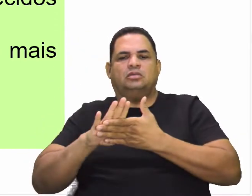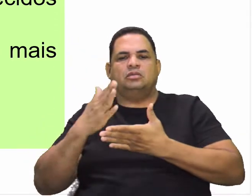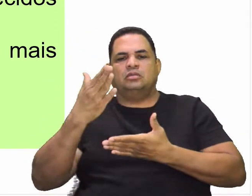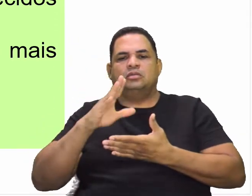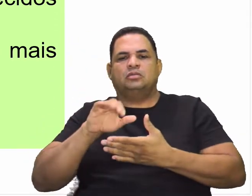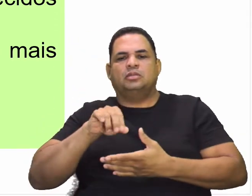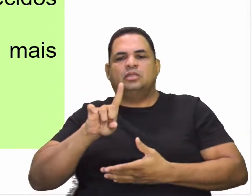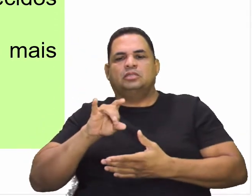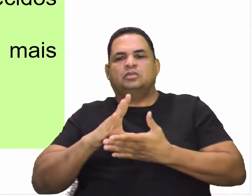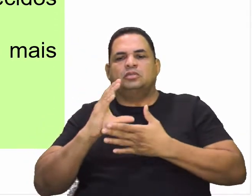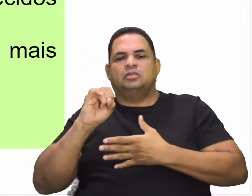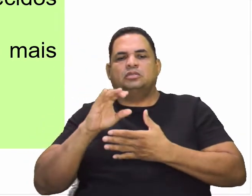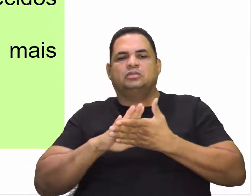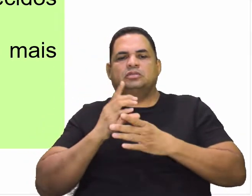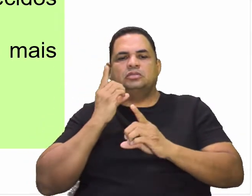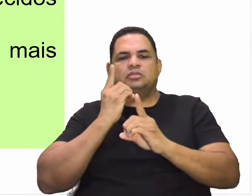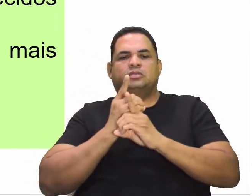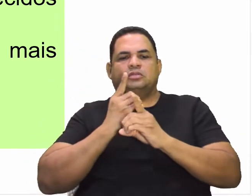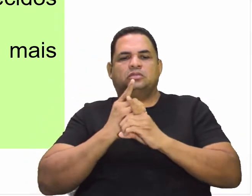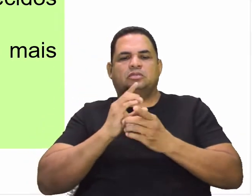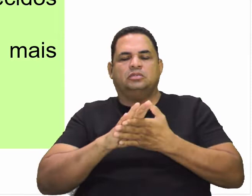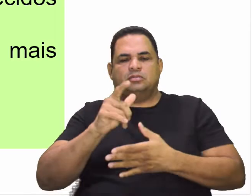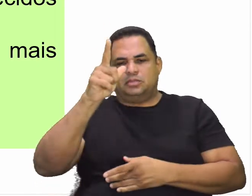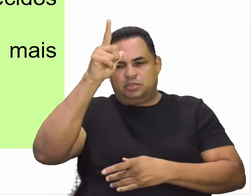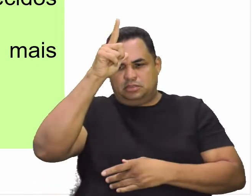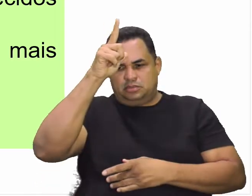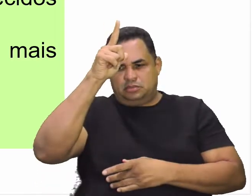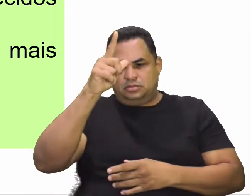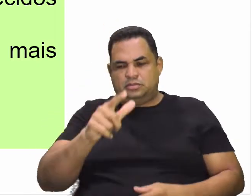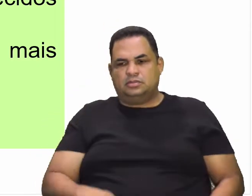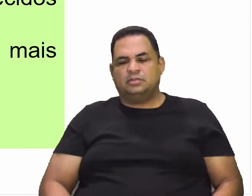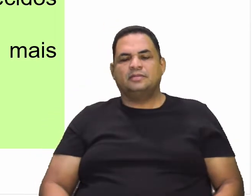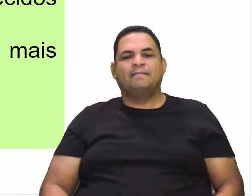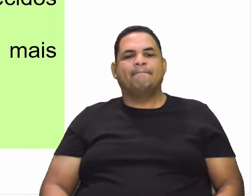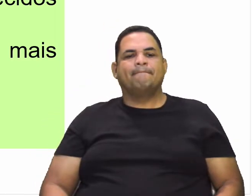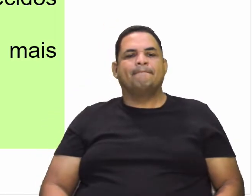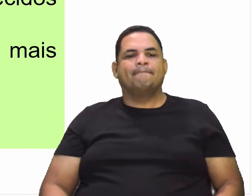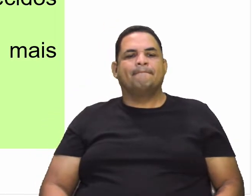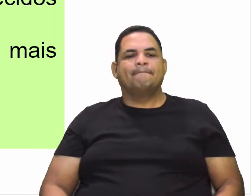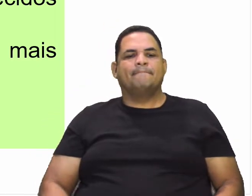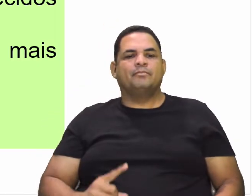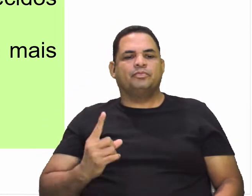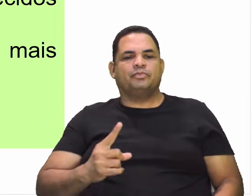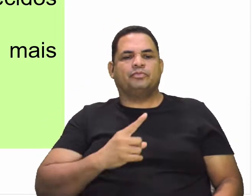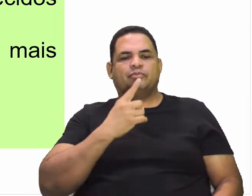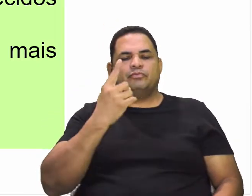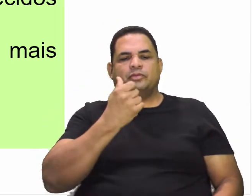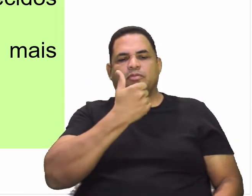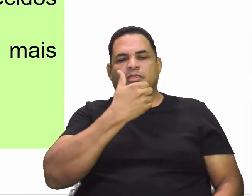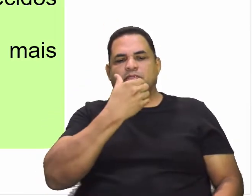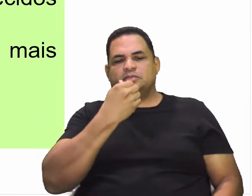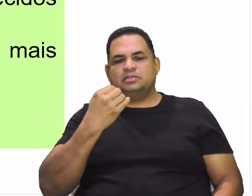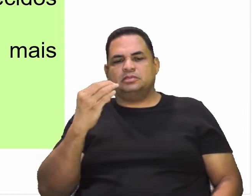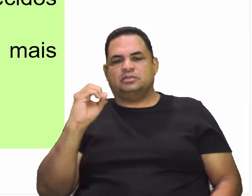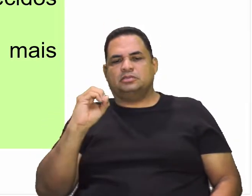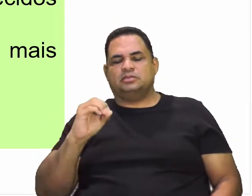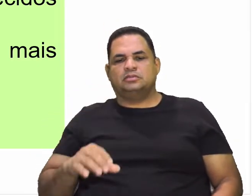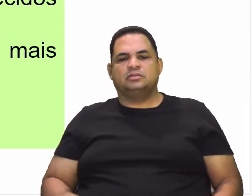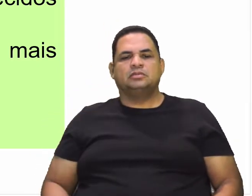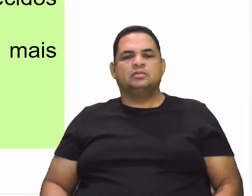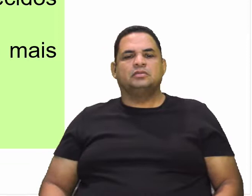Oriental, sendo encontrado aonde? Na Alemanha. A altura, 1,60